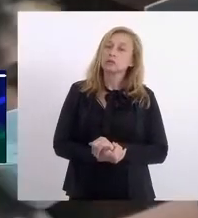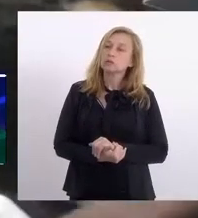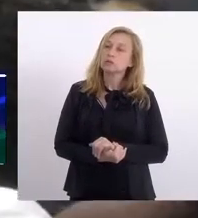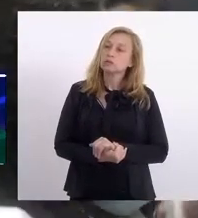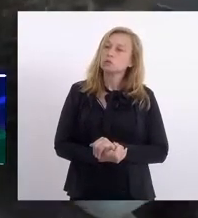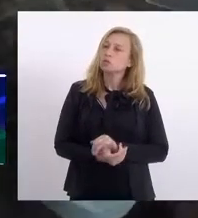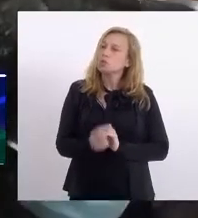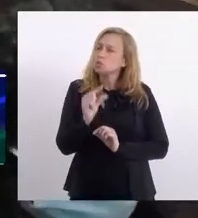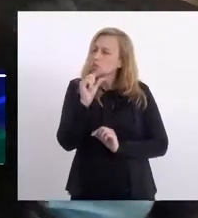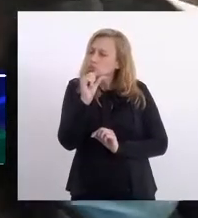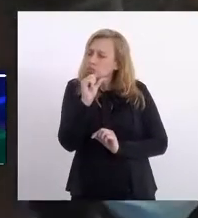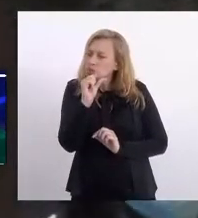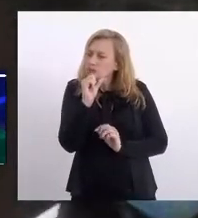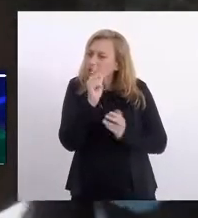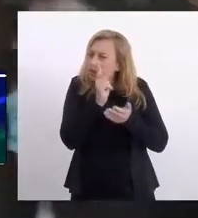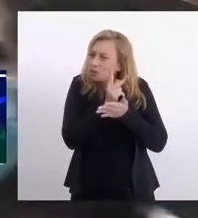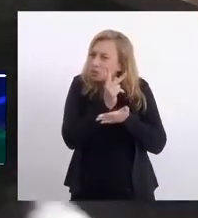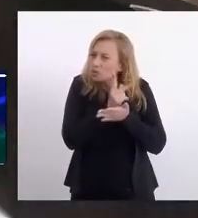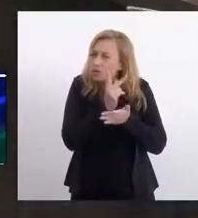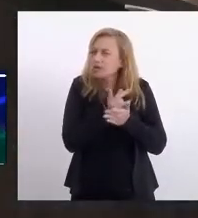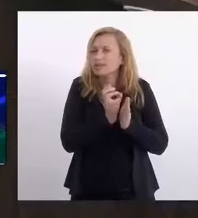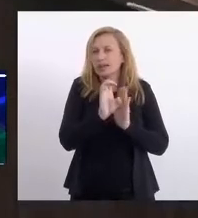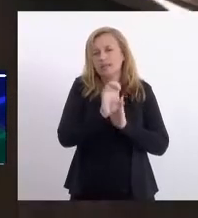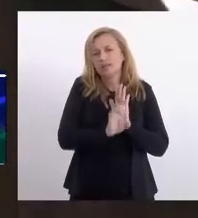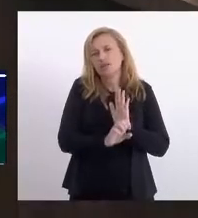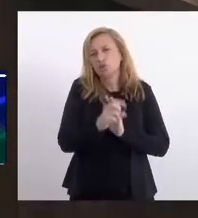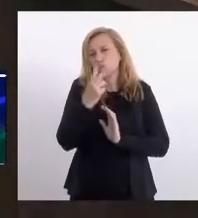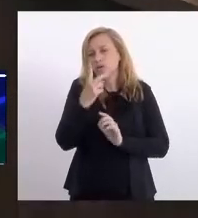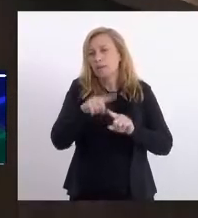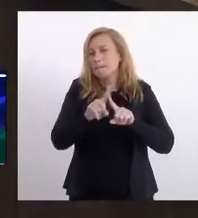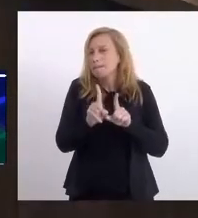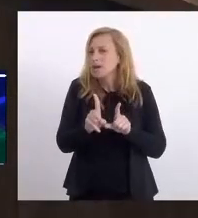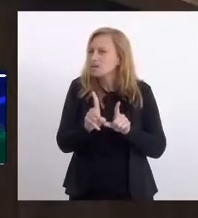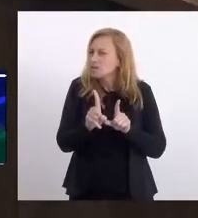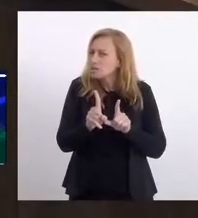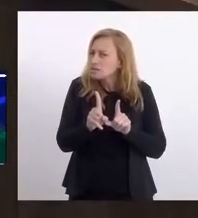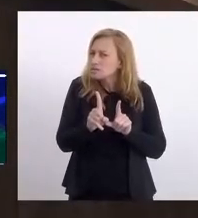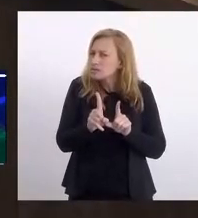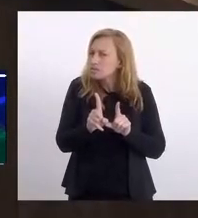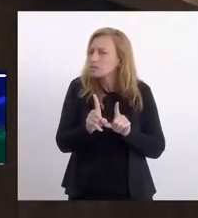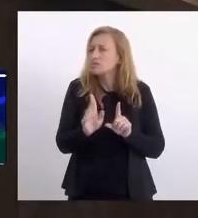um pequeno deslize quanto à emenda 2, mas que vai ser